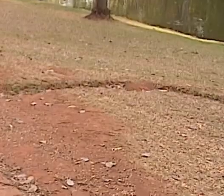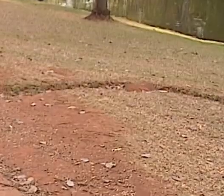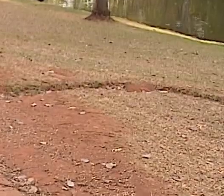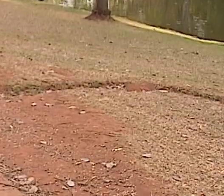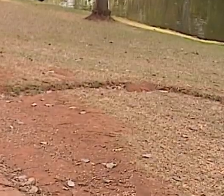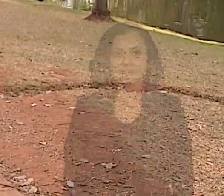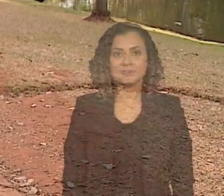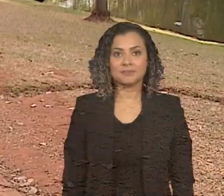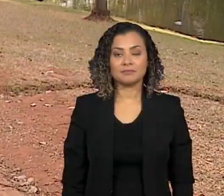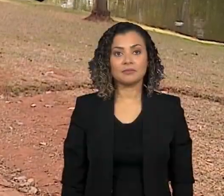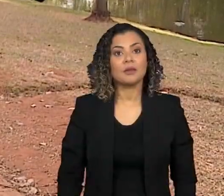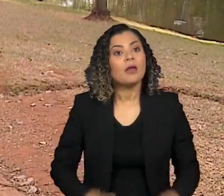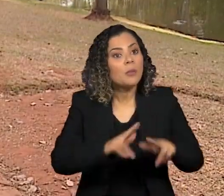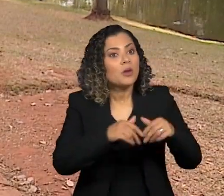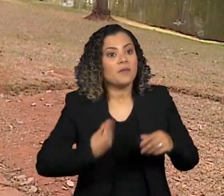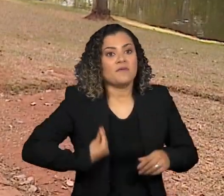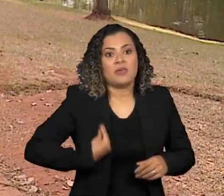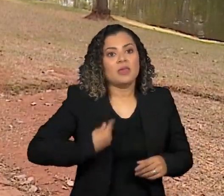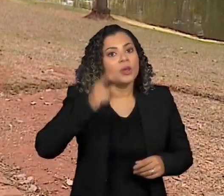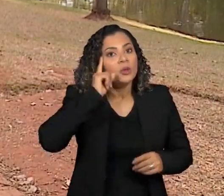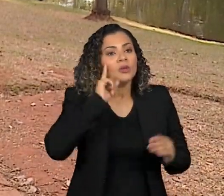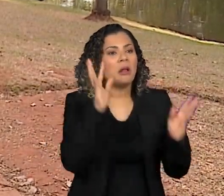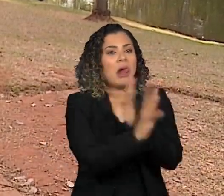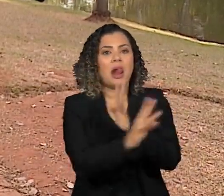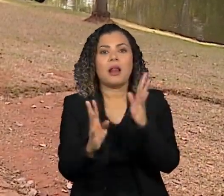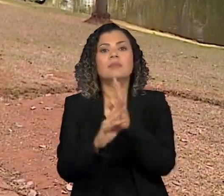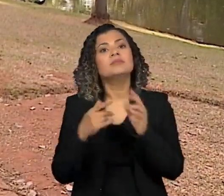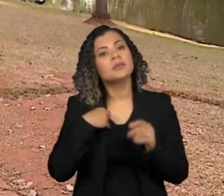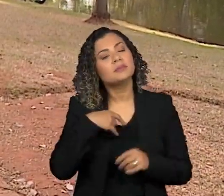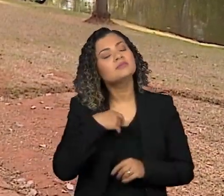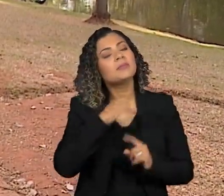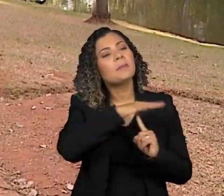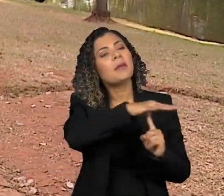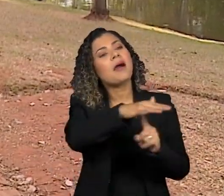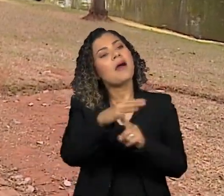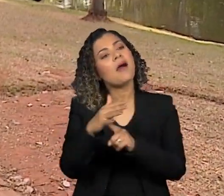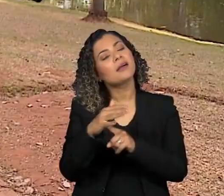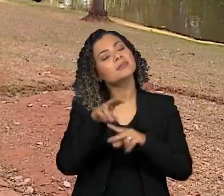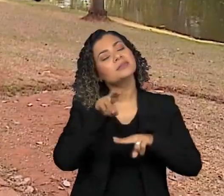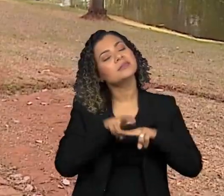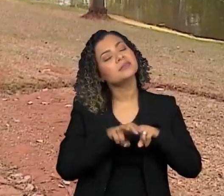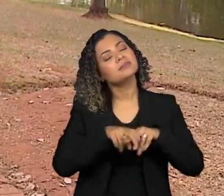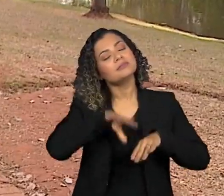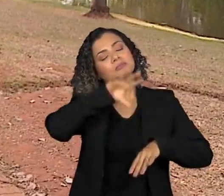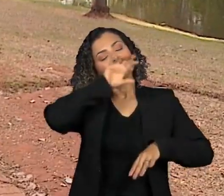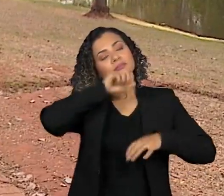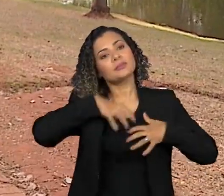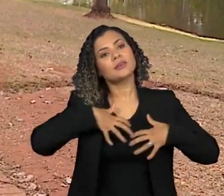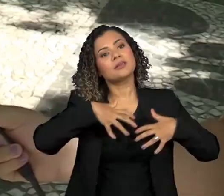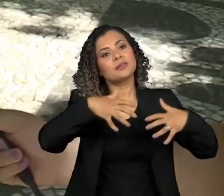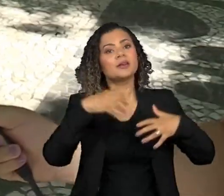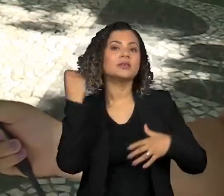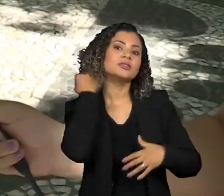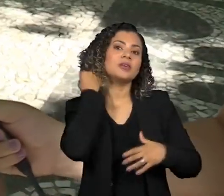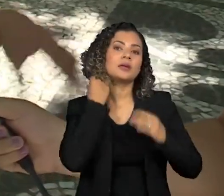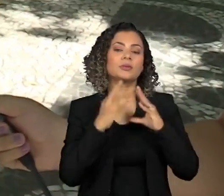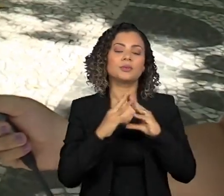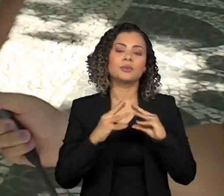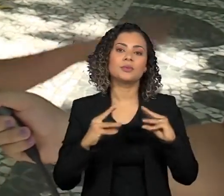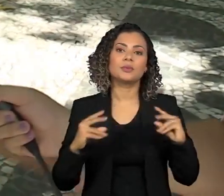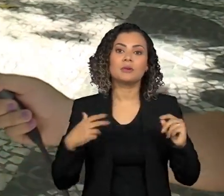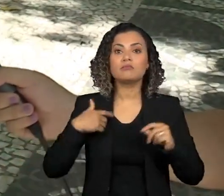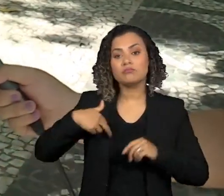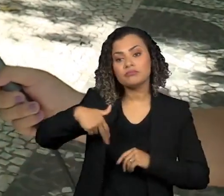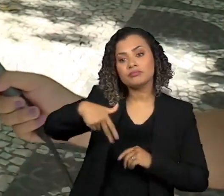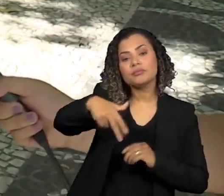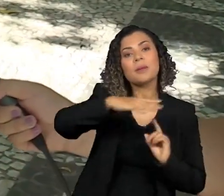No meio dessa correria do dia a dia, a gente procurar um parque, sentar, dar uma respirada, sempre é bom para dar uma aliviada no estresse. Caminho aqui na